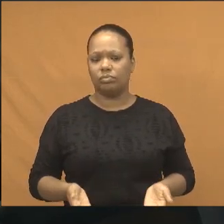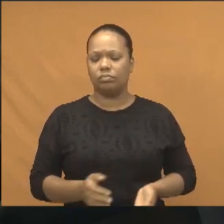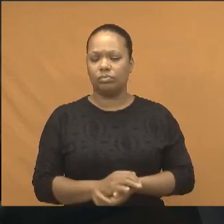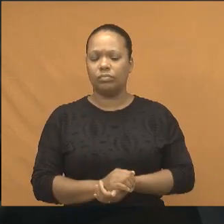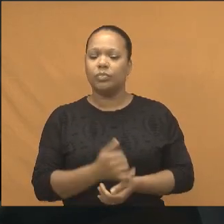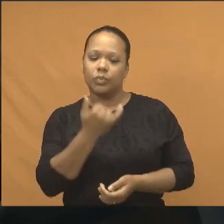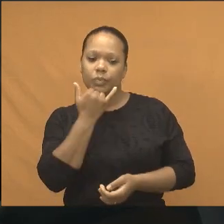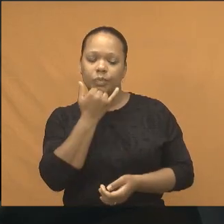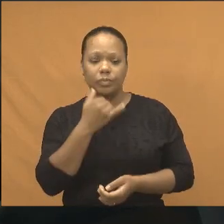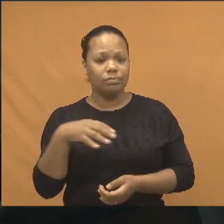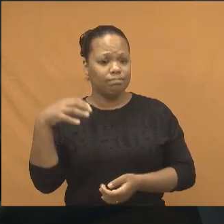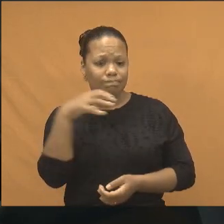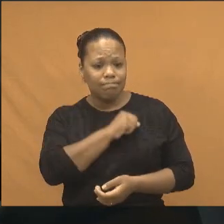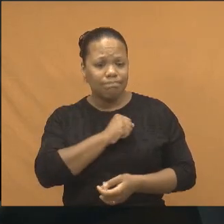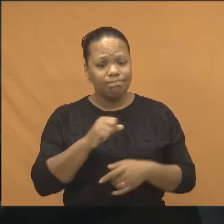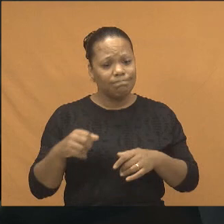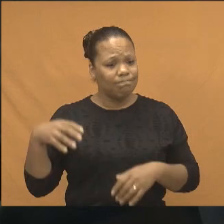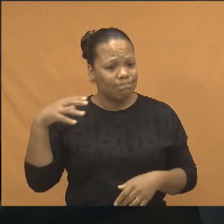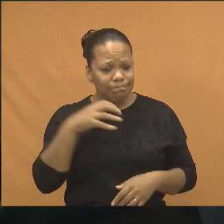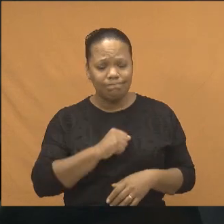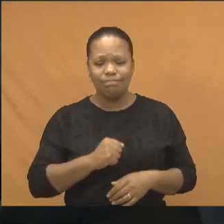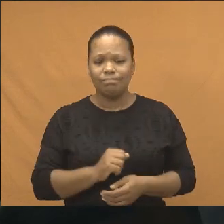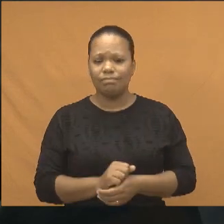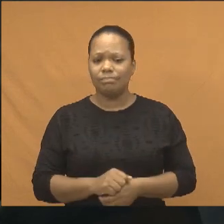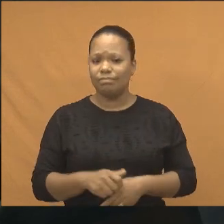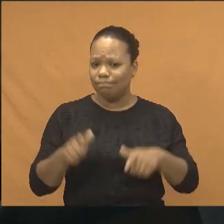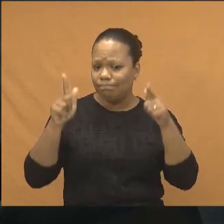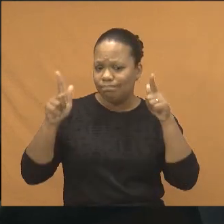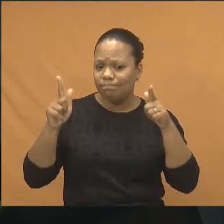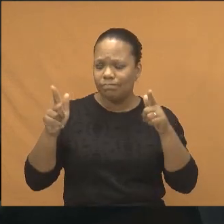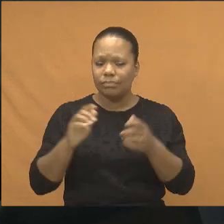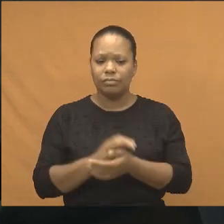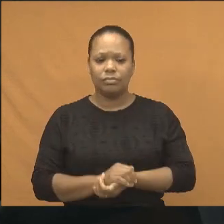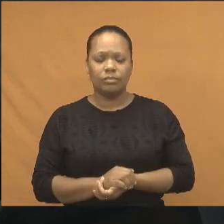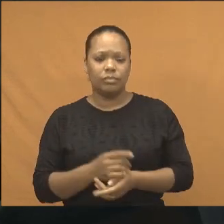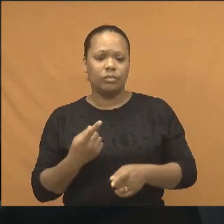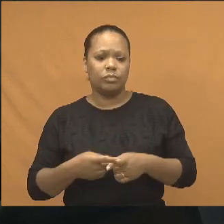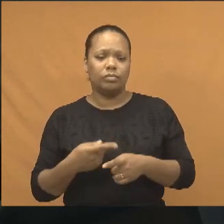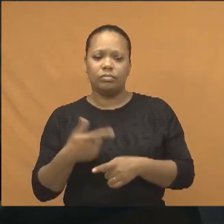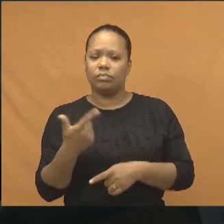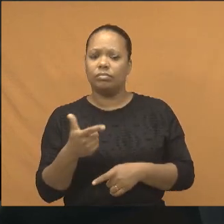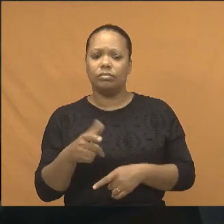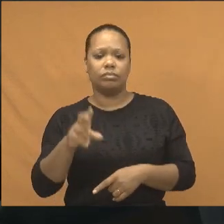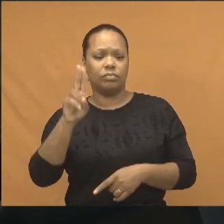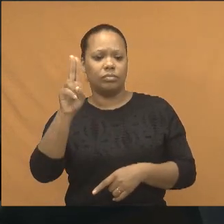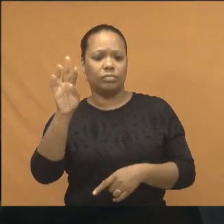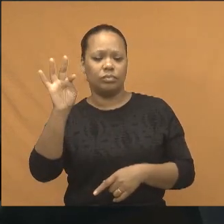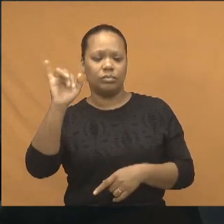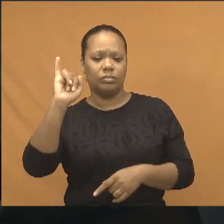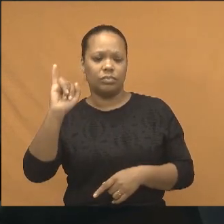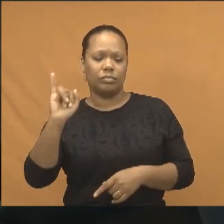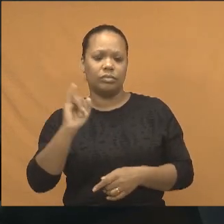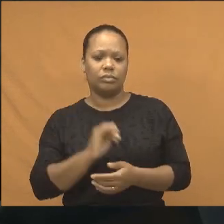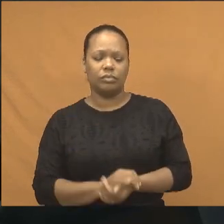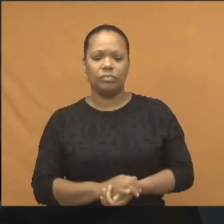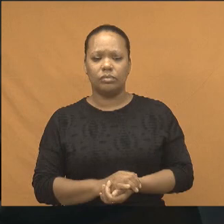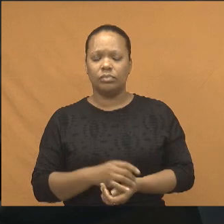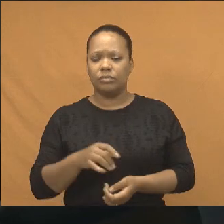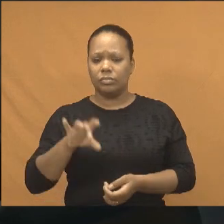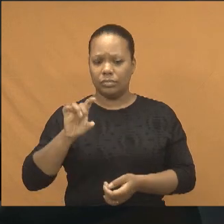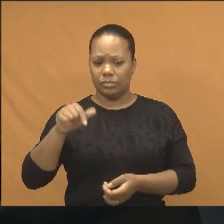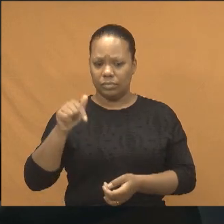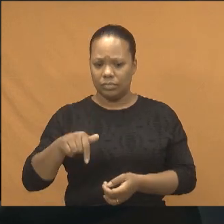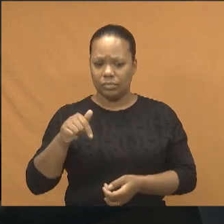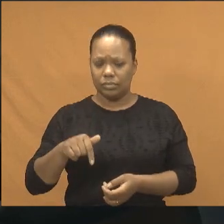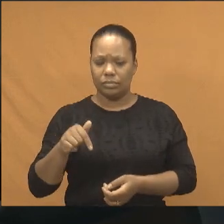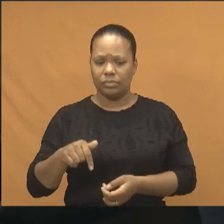emergência isso. Então, a gente sofre junto com as famílias por conta não ter UTI. Aqui na nossa cidade temos 10 leitos de UTI. O